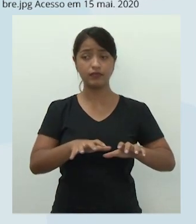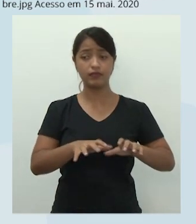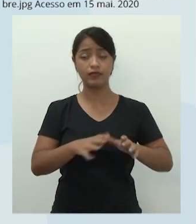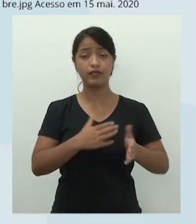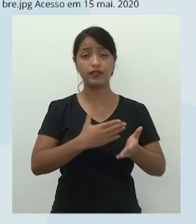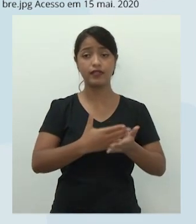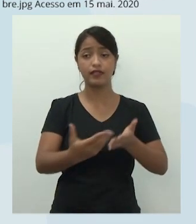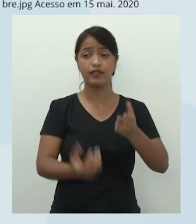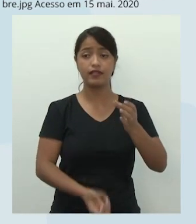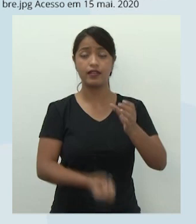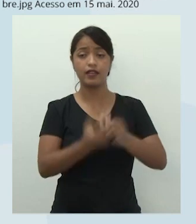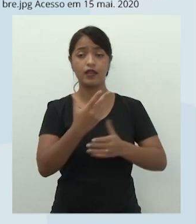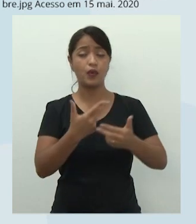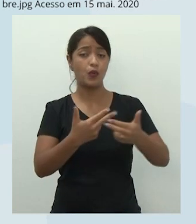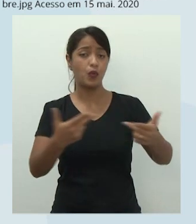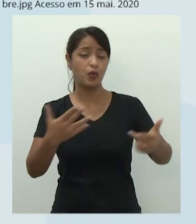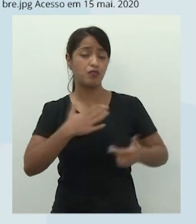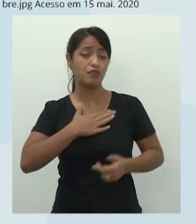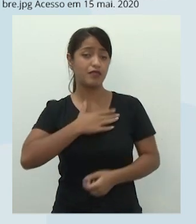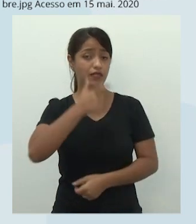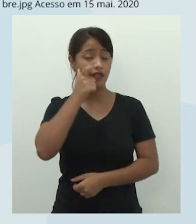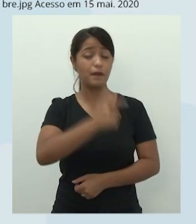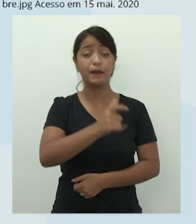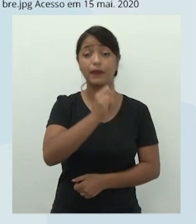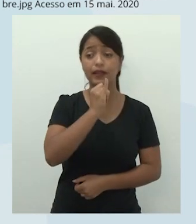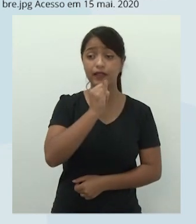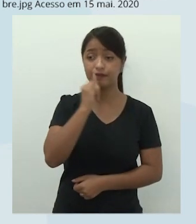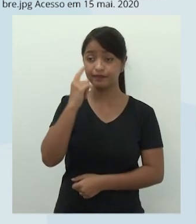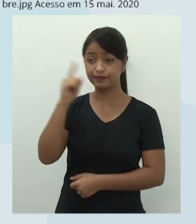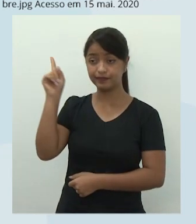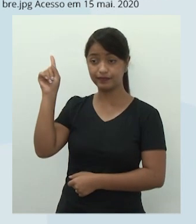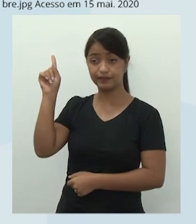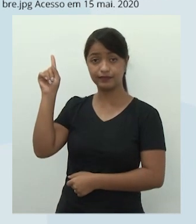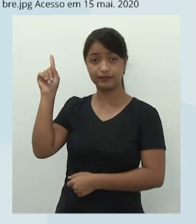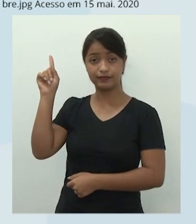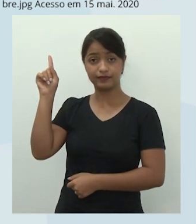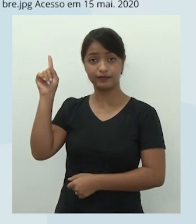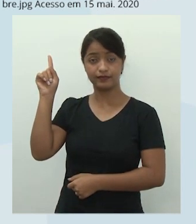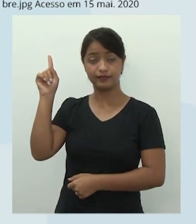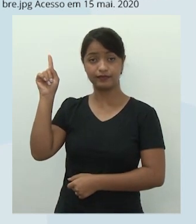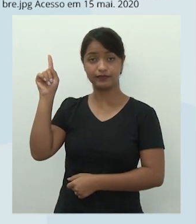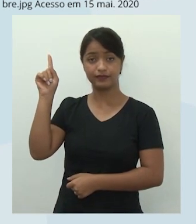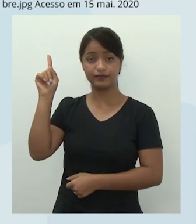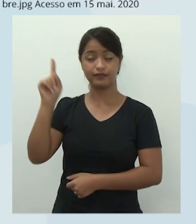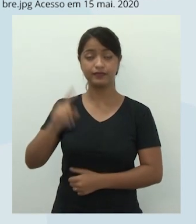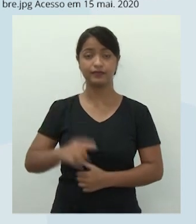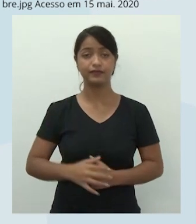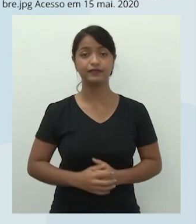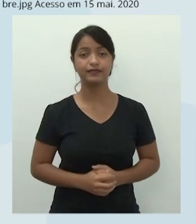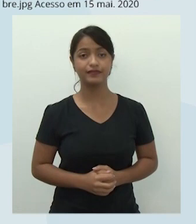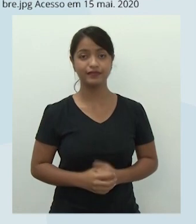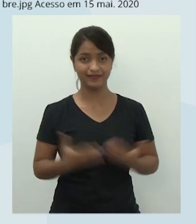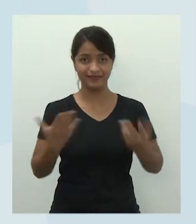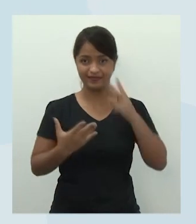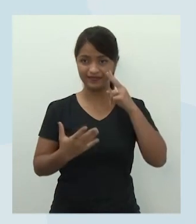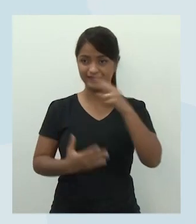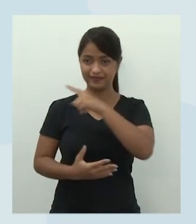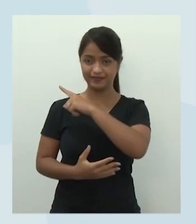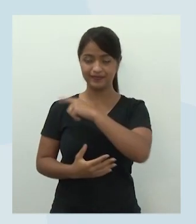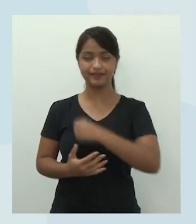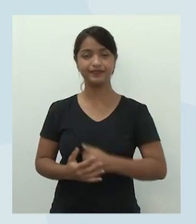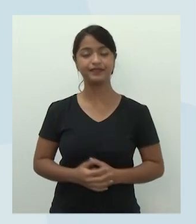os artefatos que fossem do interesse, como, por exemplo, essa adaga de cobre que vocês estão vendo aí na terceira